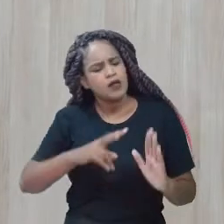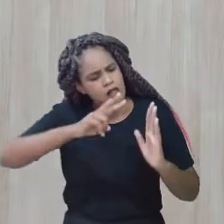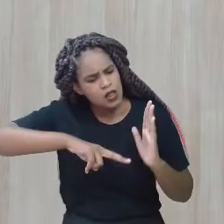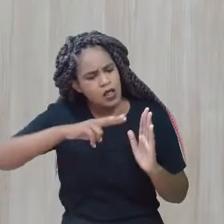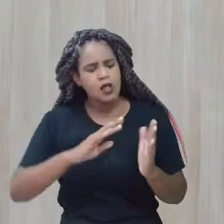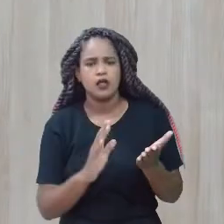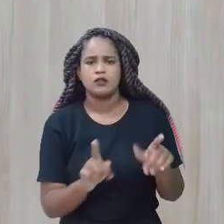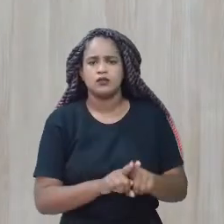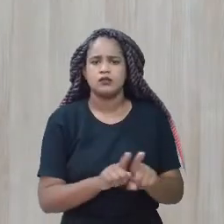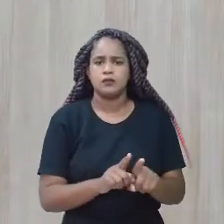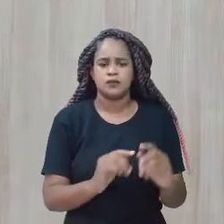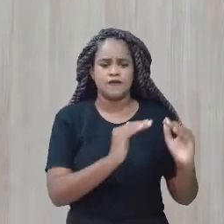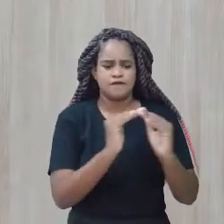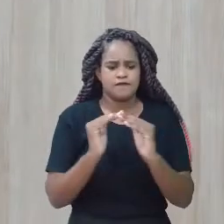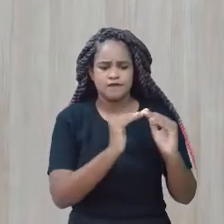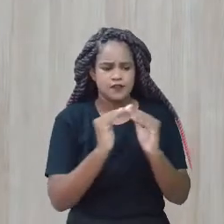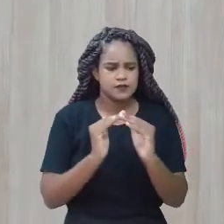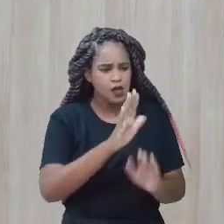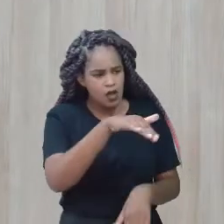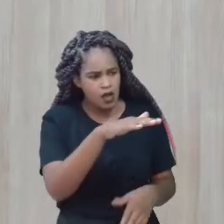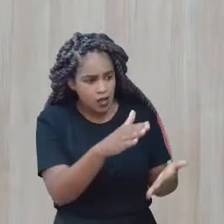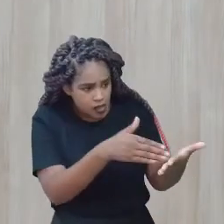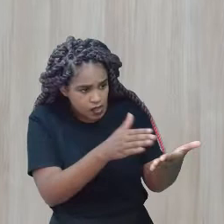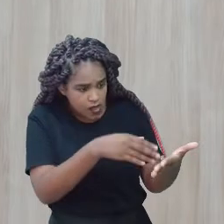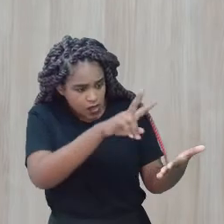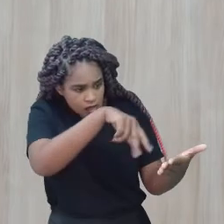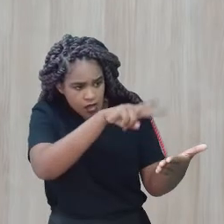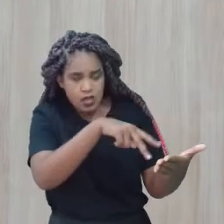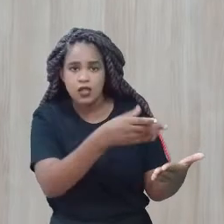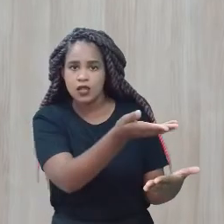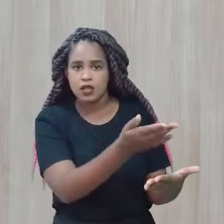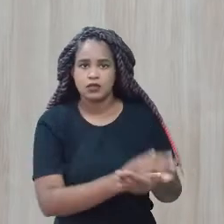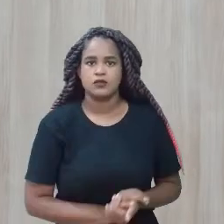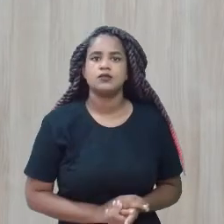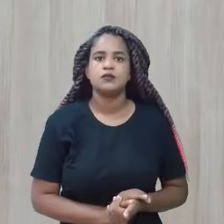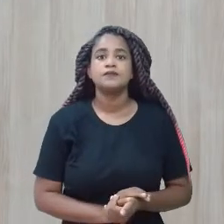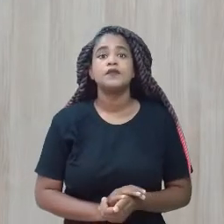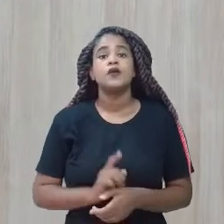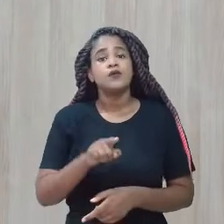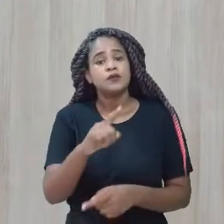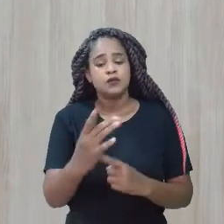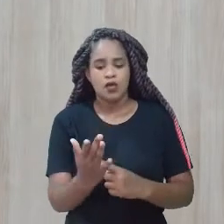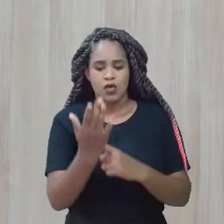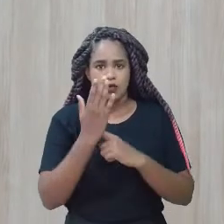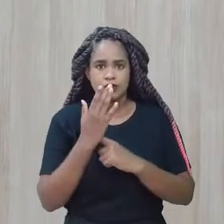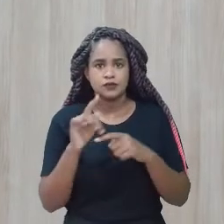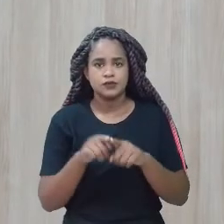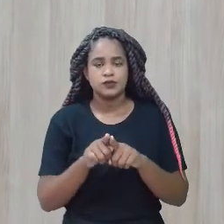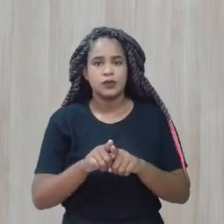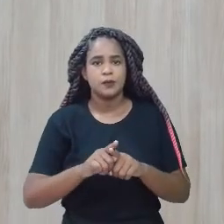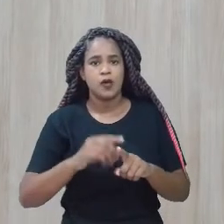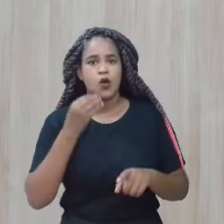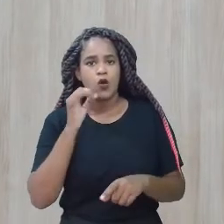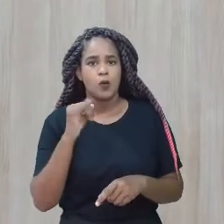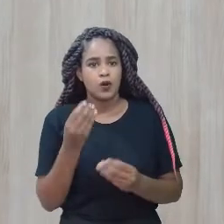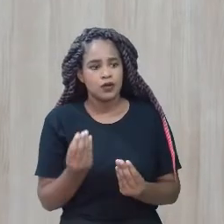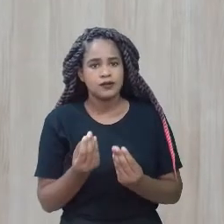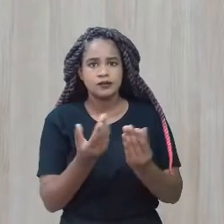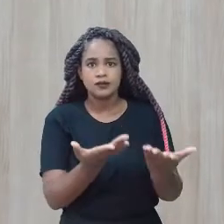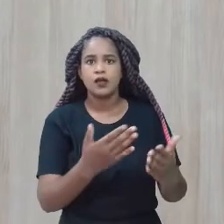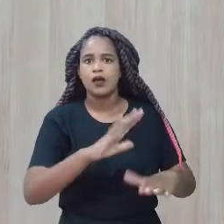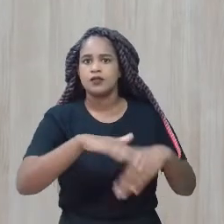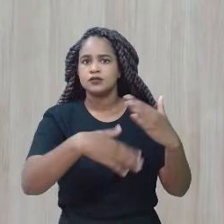seu vizinho. Você está se ajudando, crescendo e está oportunizando